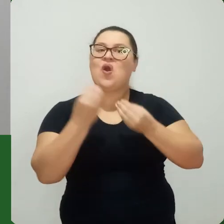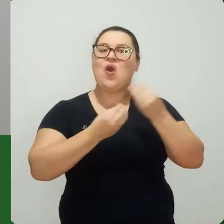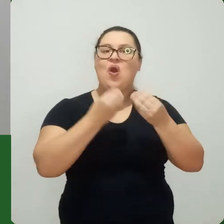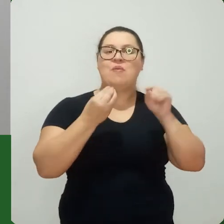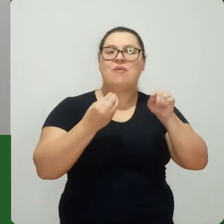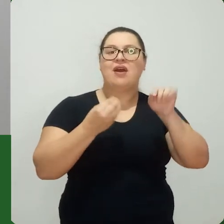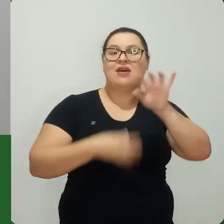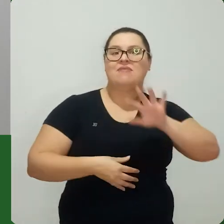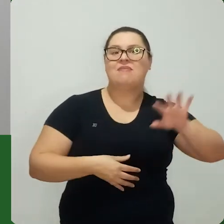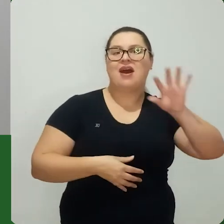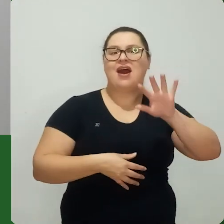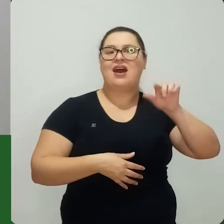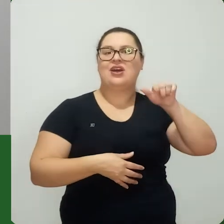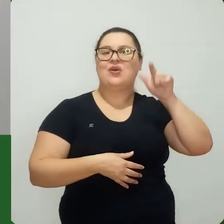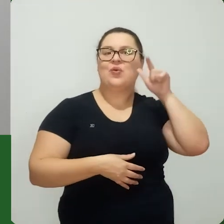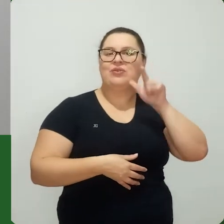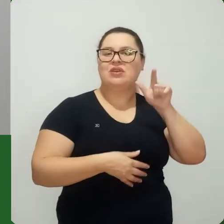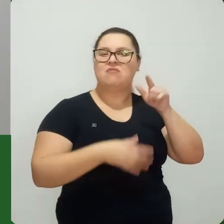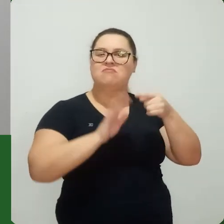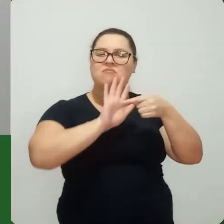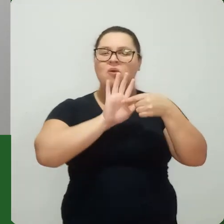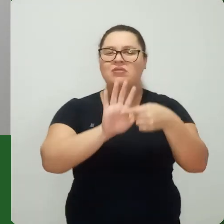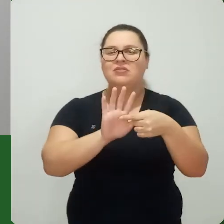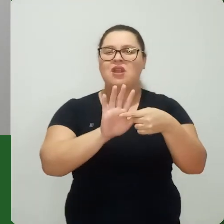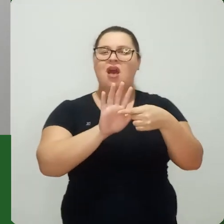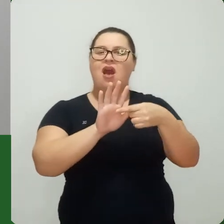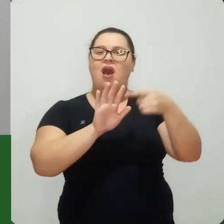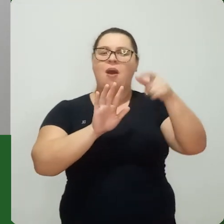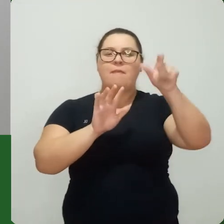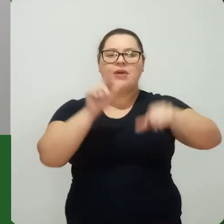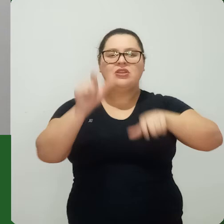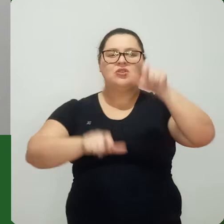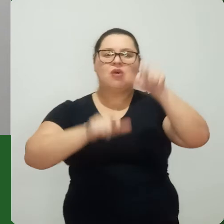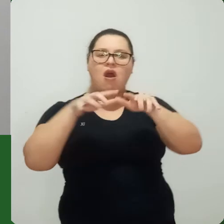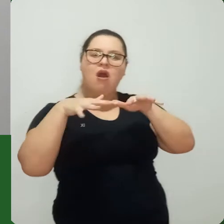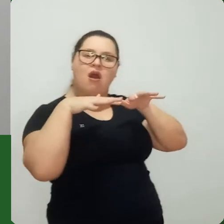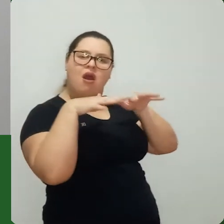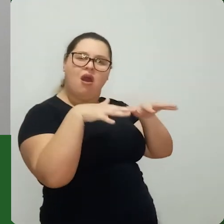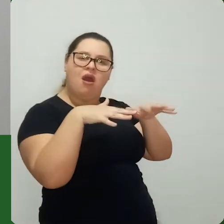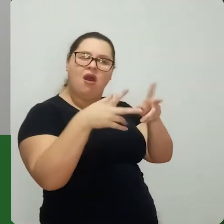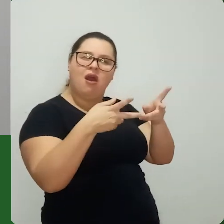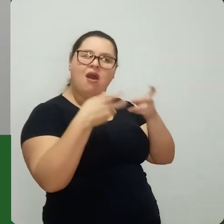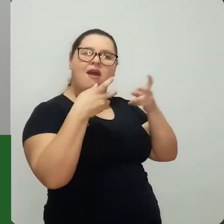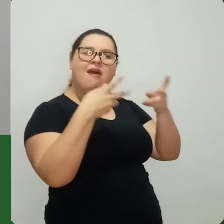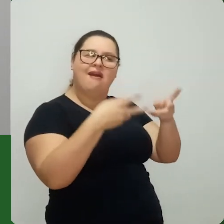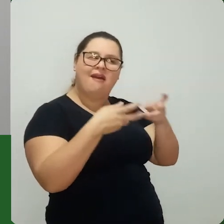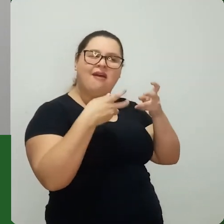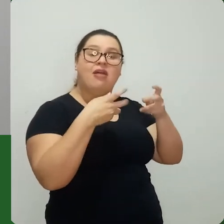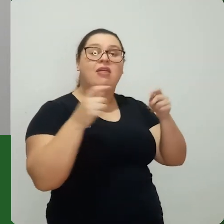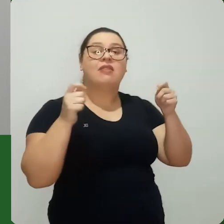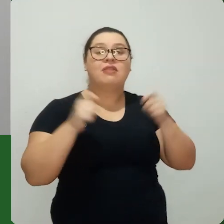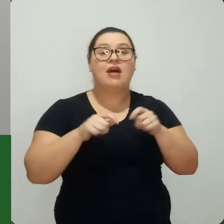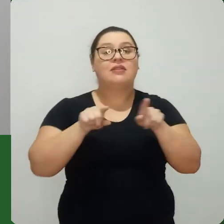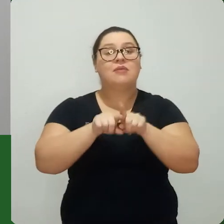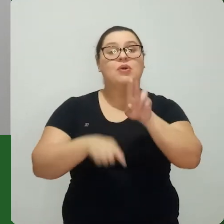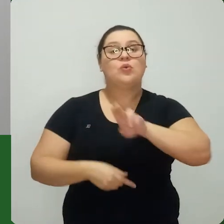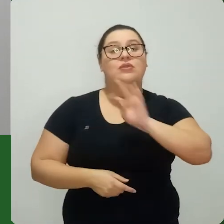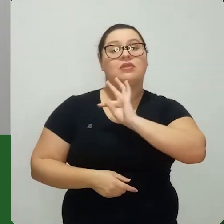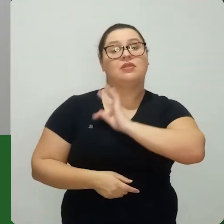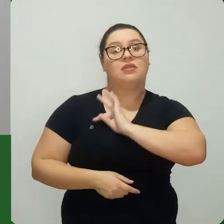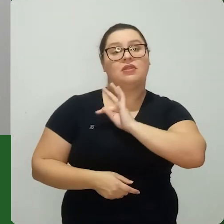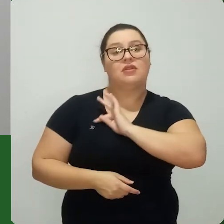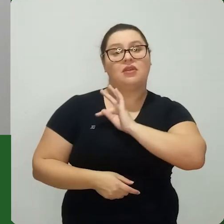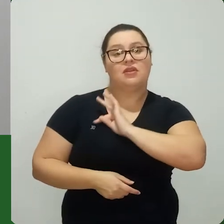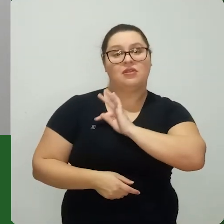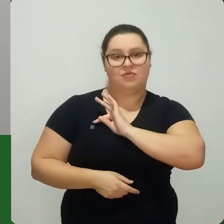imagem passa para o próximo ponto, que é ser lida por alguém. Para isso, a gente pode utilizar uma técnica chamada